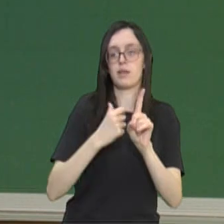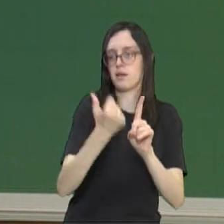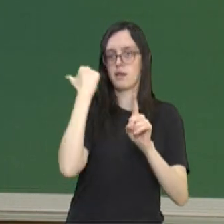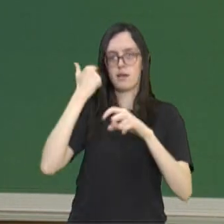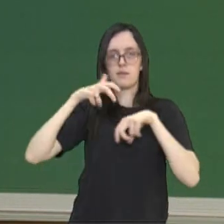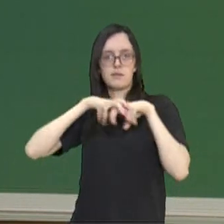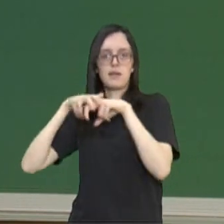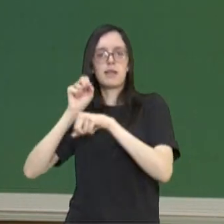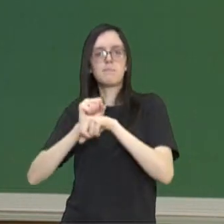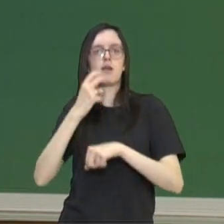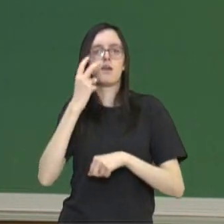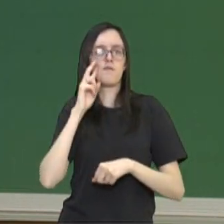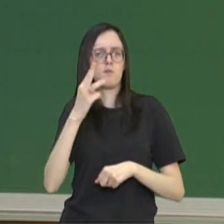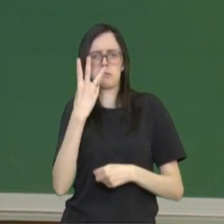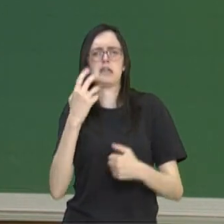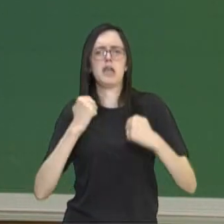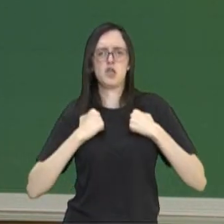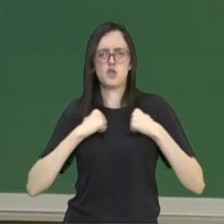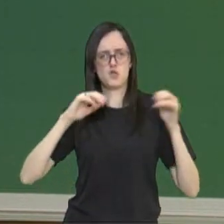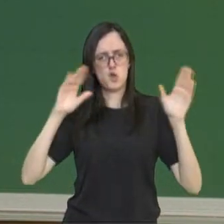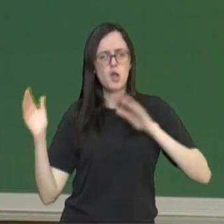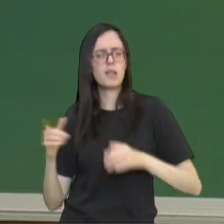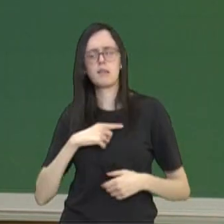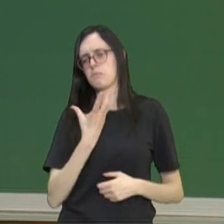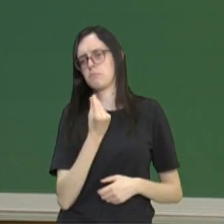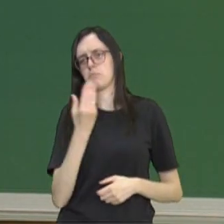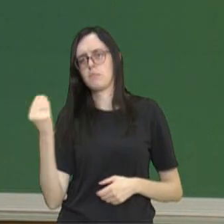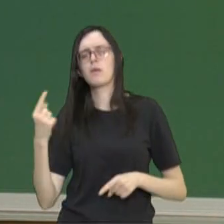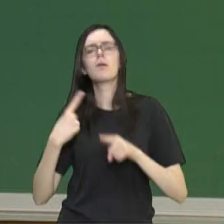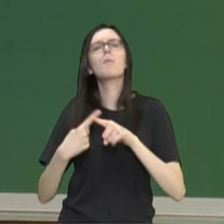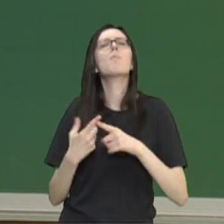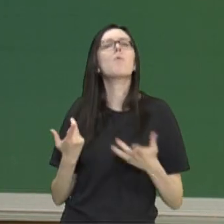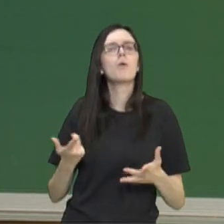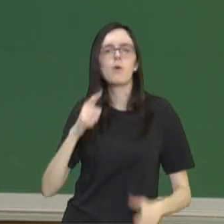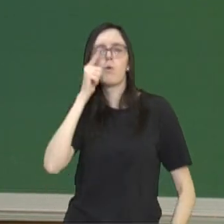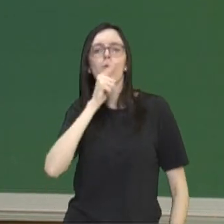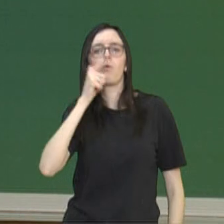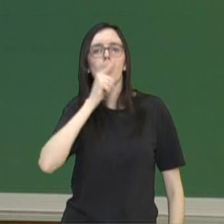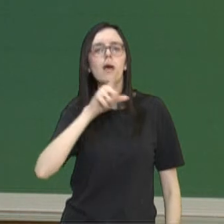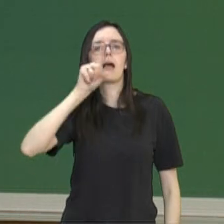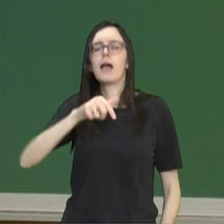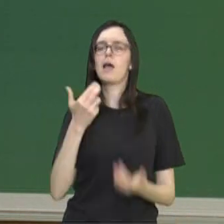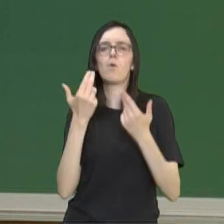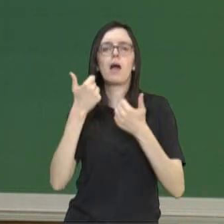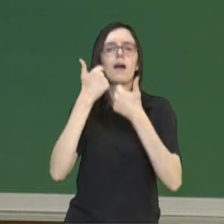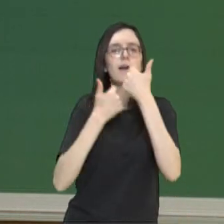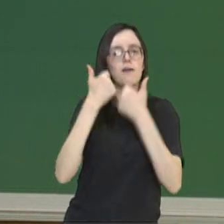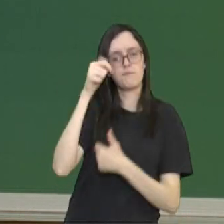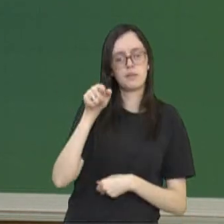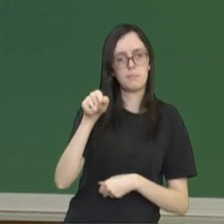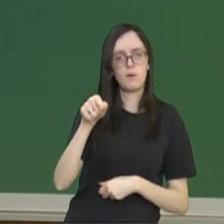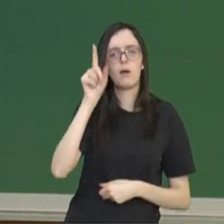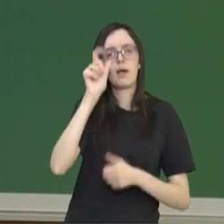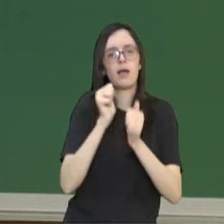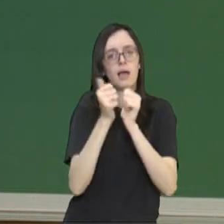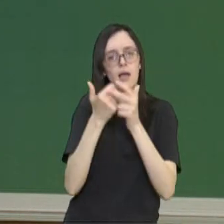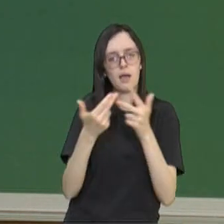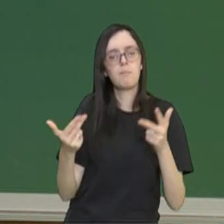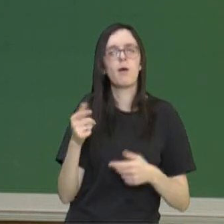as reservas, né? Sendo que o técnico de time profissional, né? Ele dispõe de 3 goleiros, 8 zagueiros,